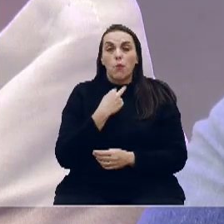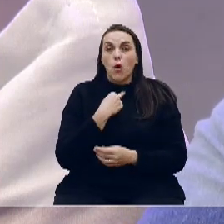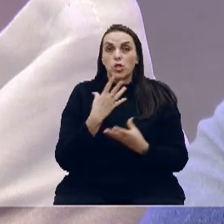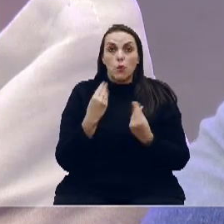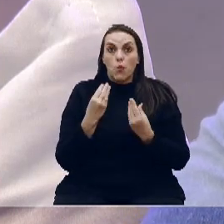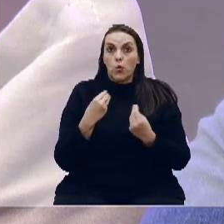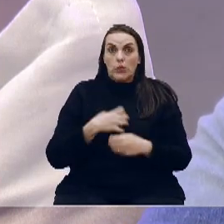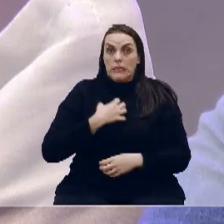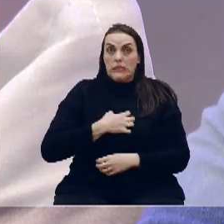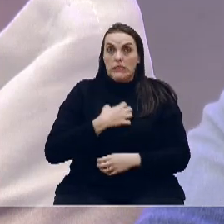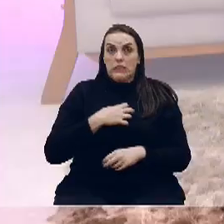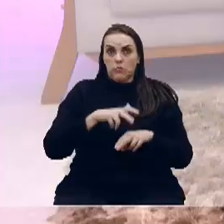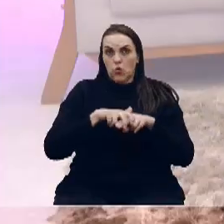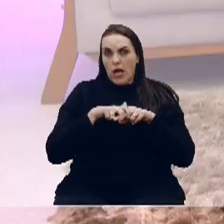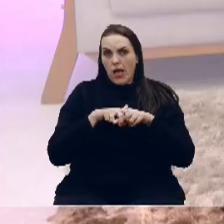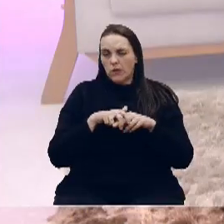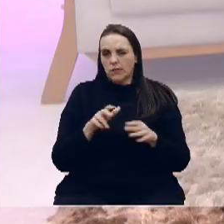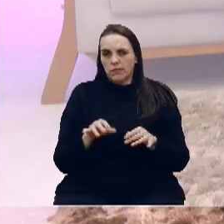né? Enfim.